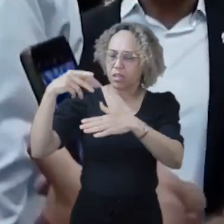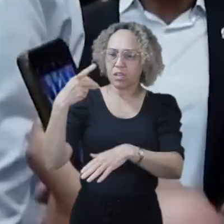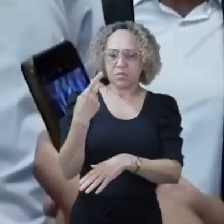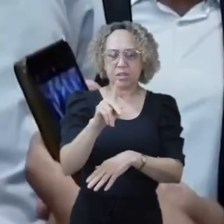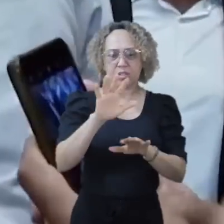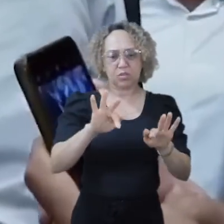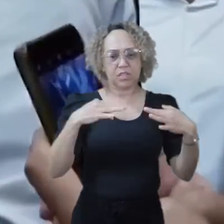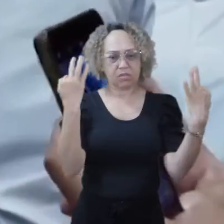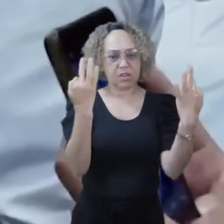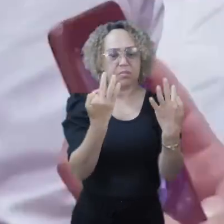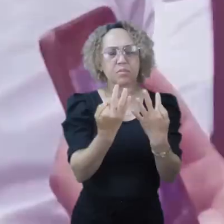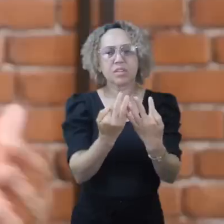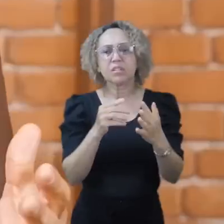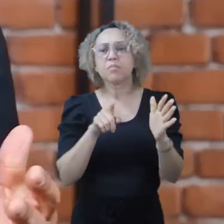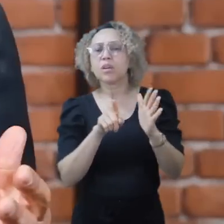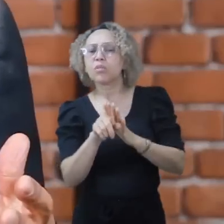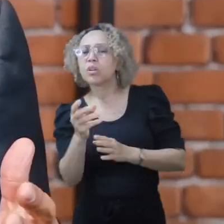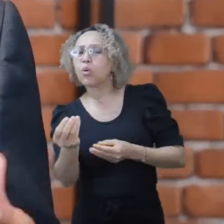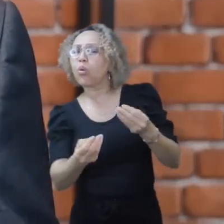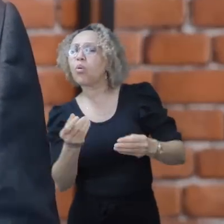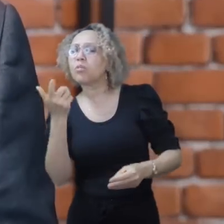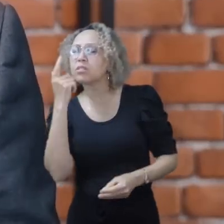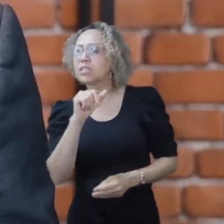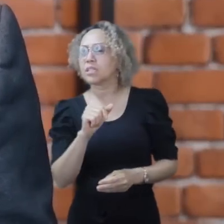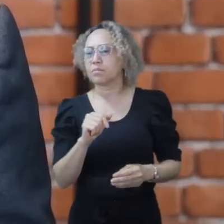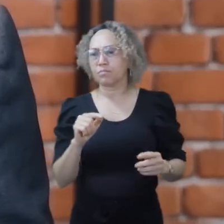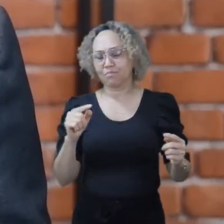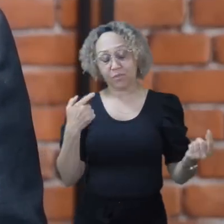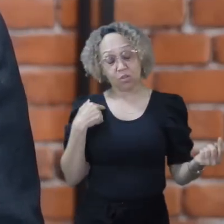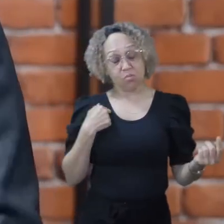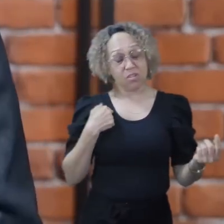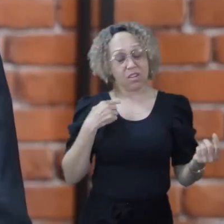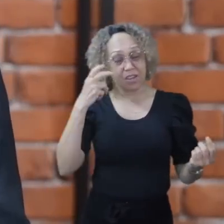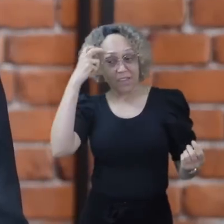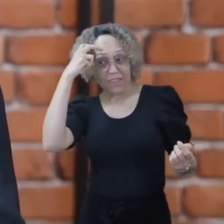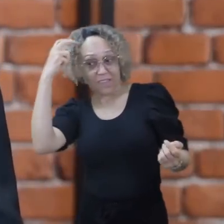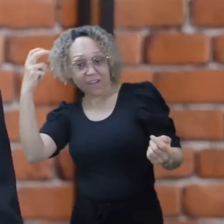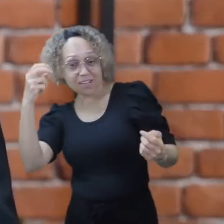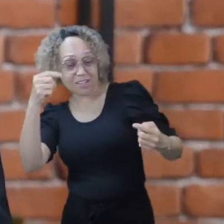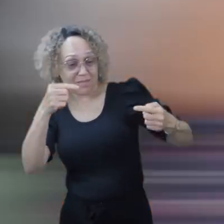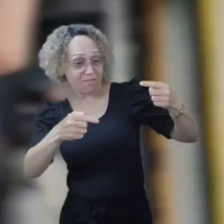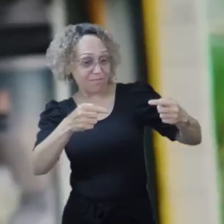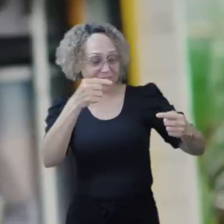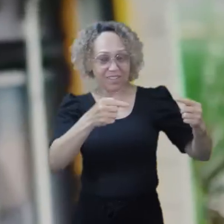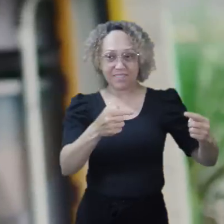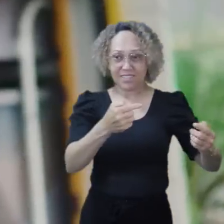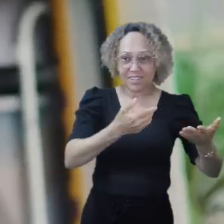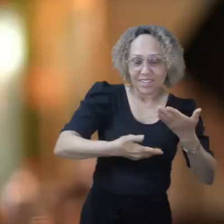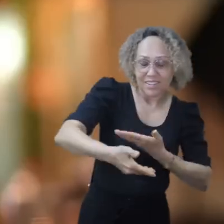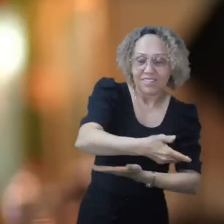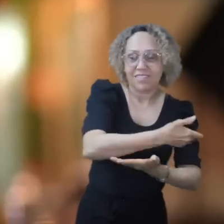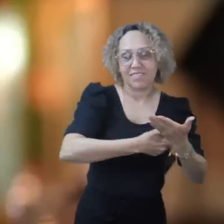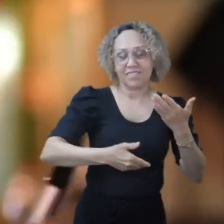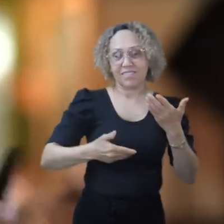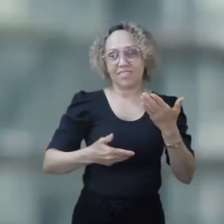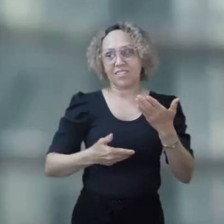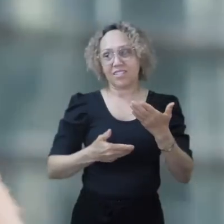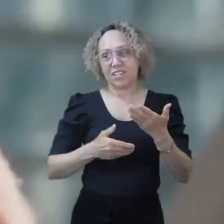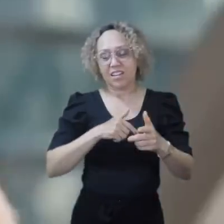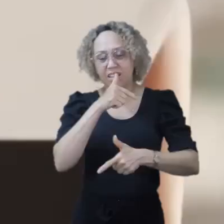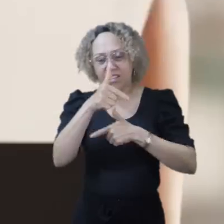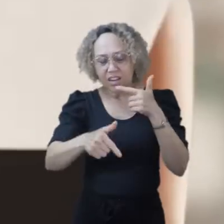como conseguimos isso? Com uma combinação inteligente de políticas públicas, crescimento do emprego